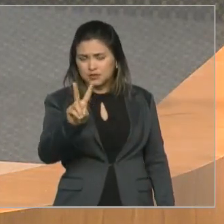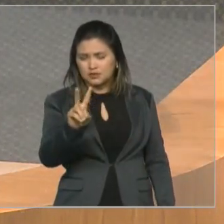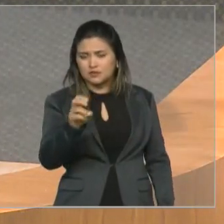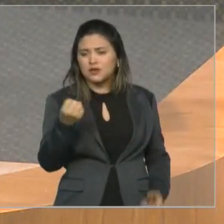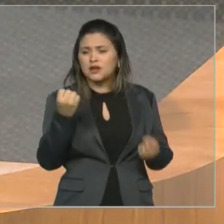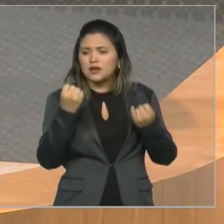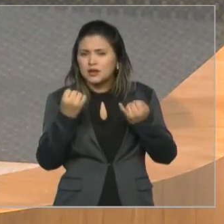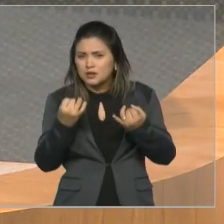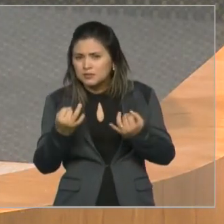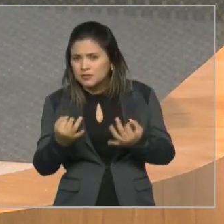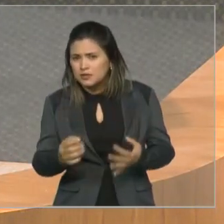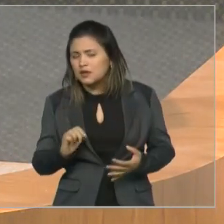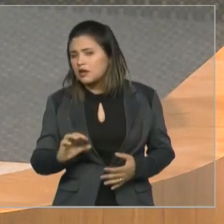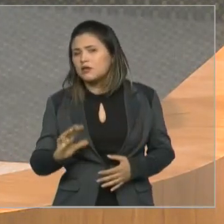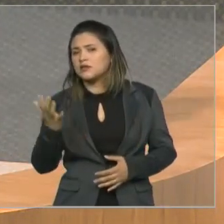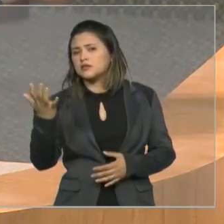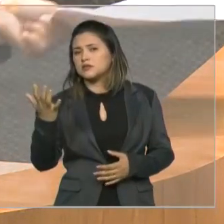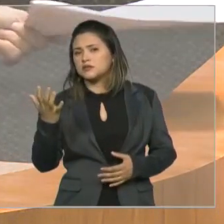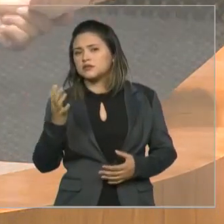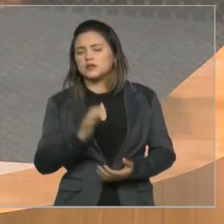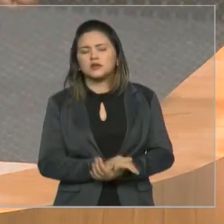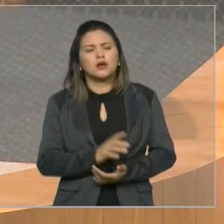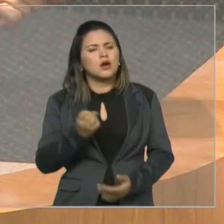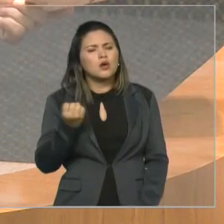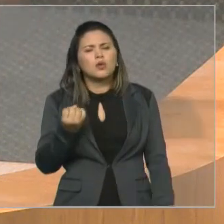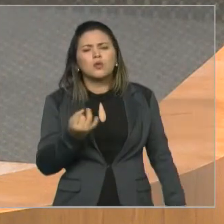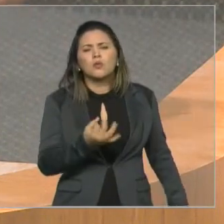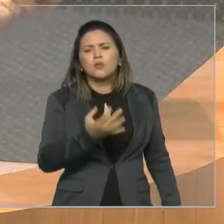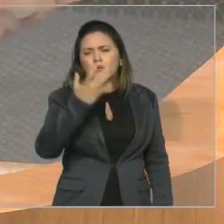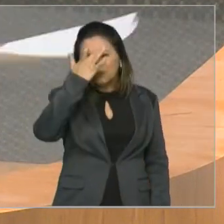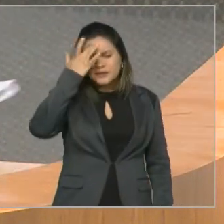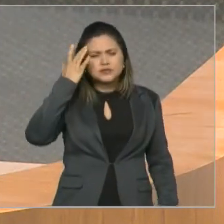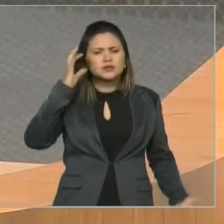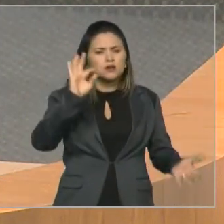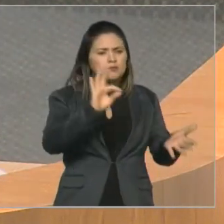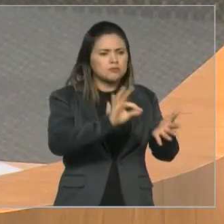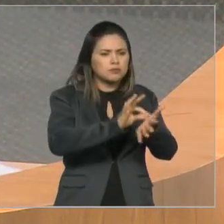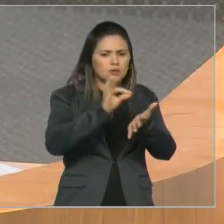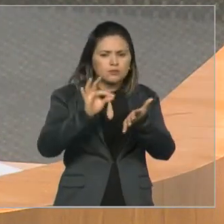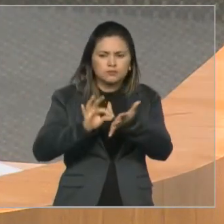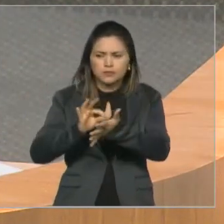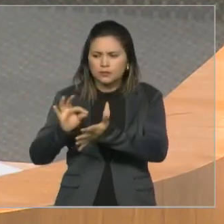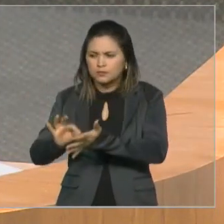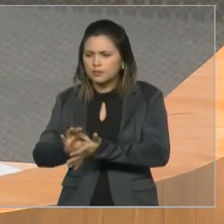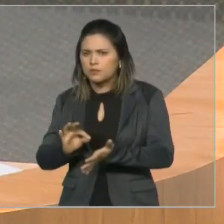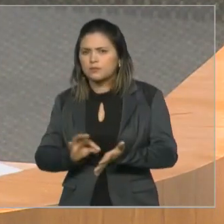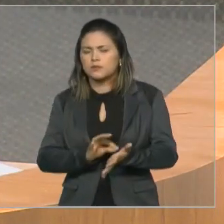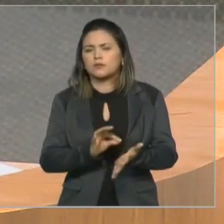quantidade de pessoas que foram contratadas ou contratadas pelo IPREV.